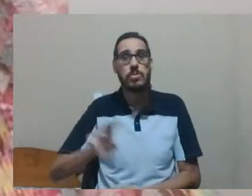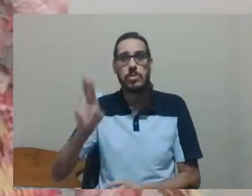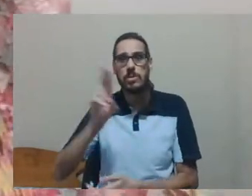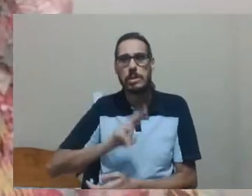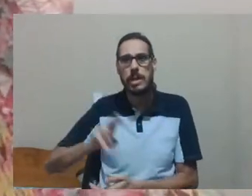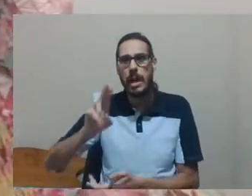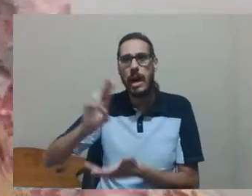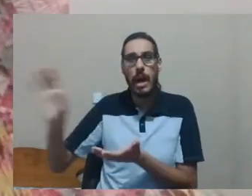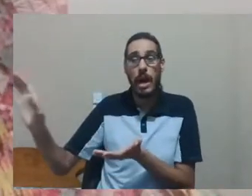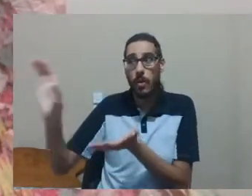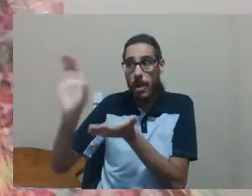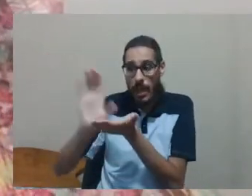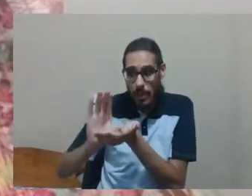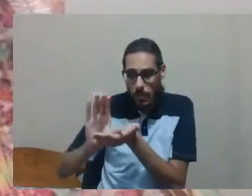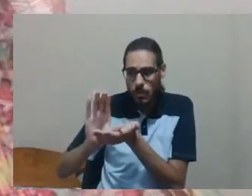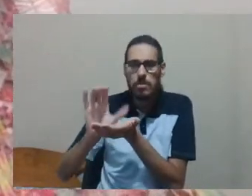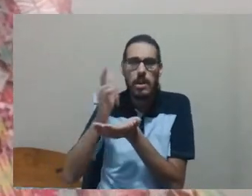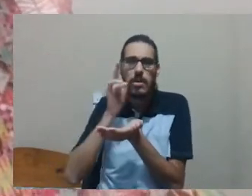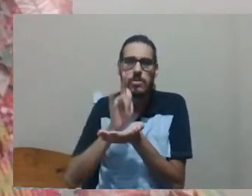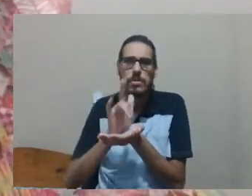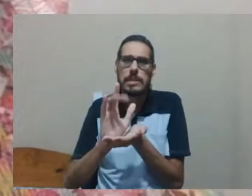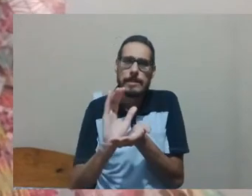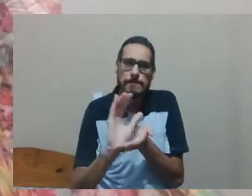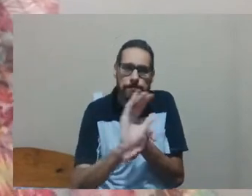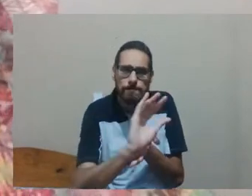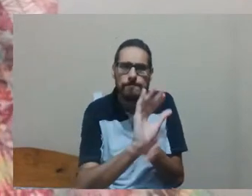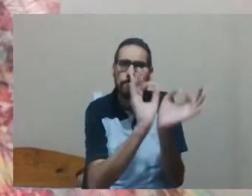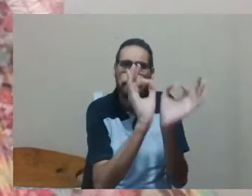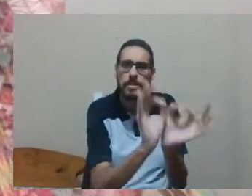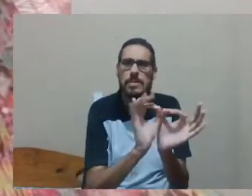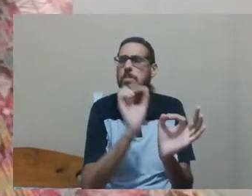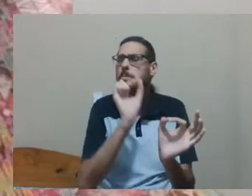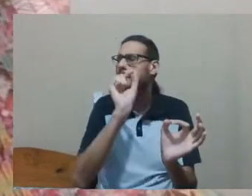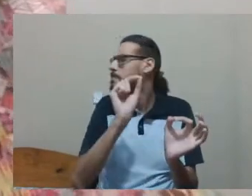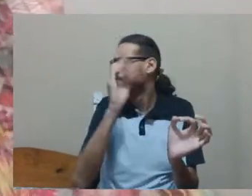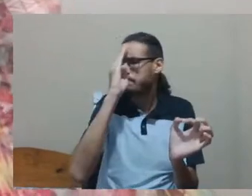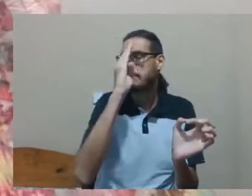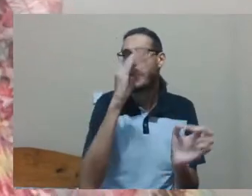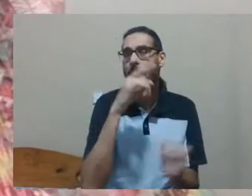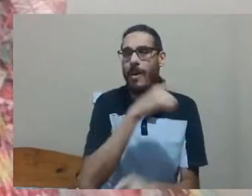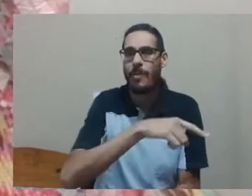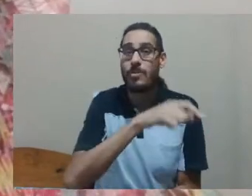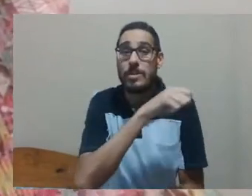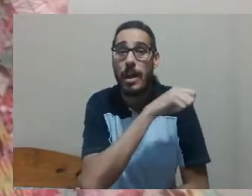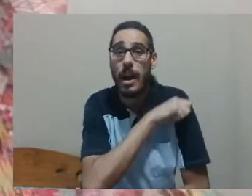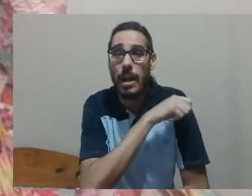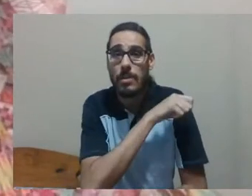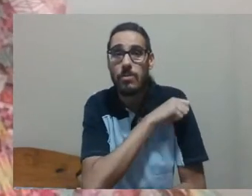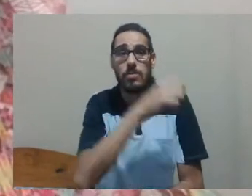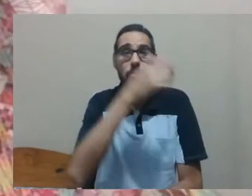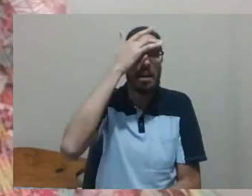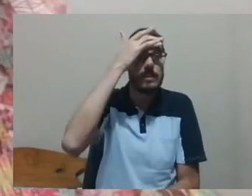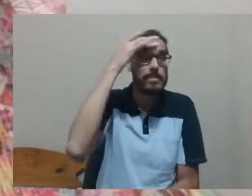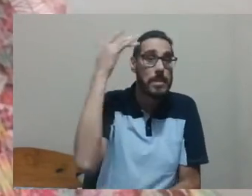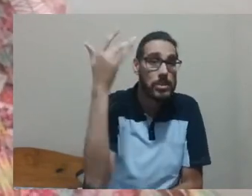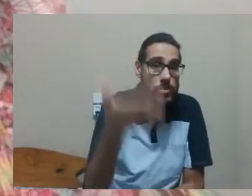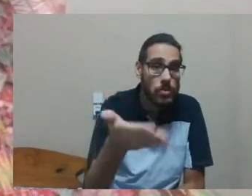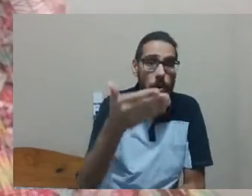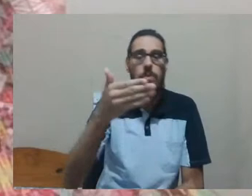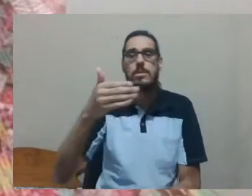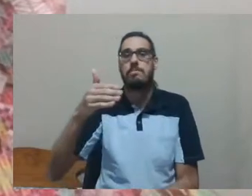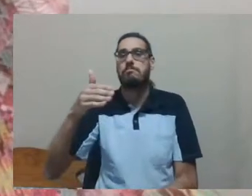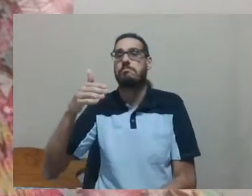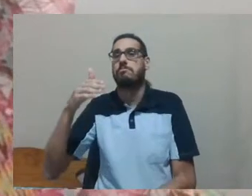quem realmente importa. Os nossos alunos, as pessoas, os docentes, os